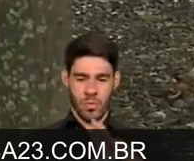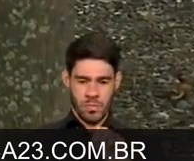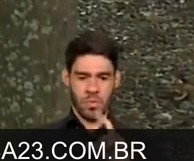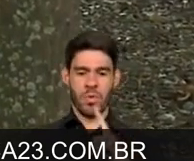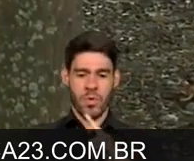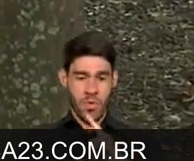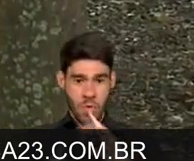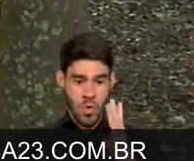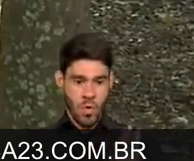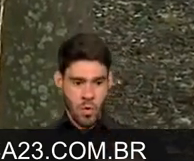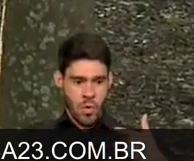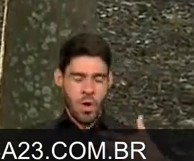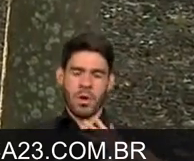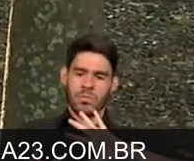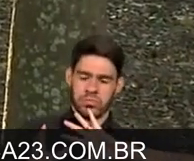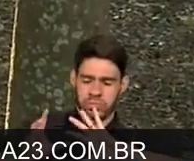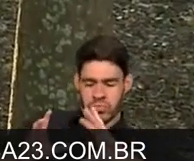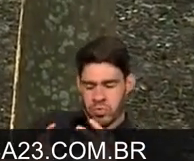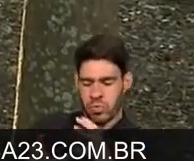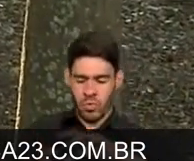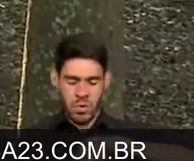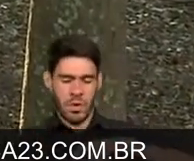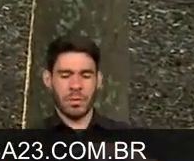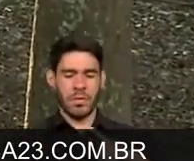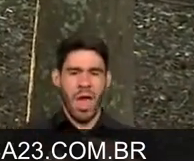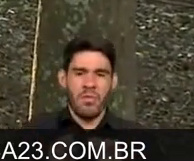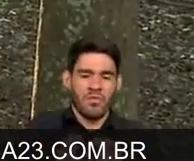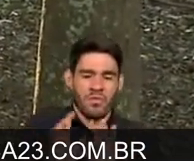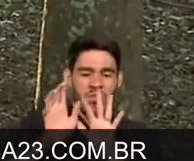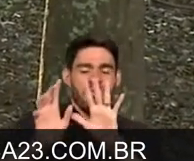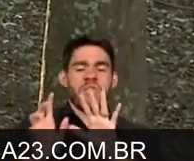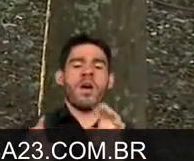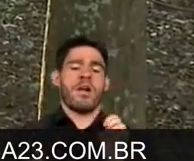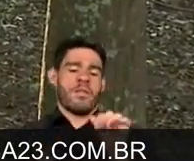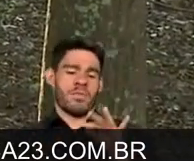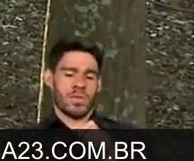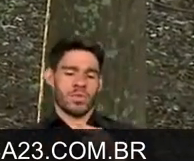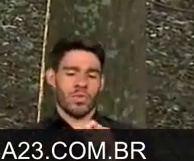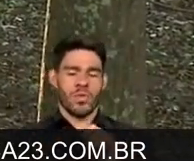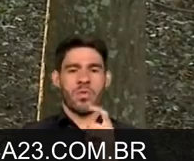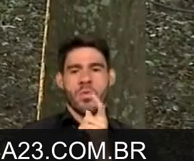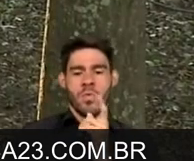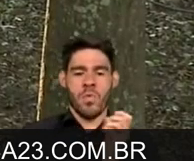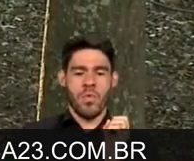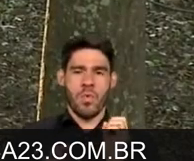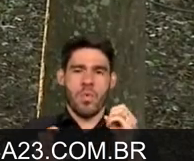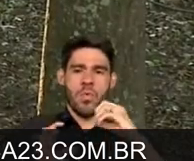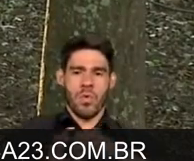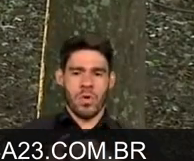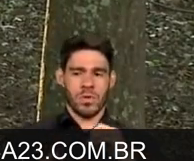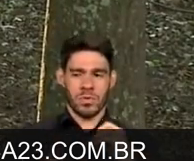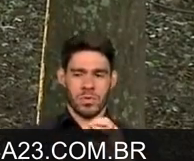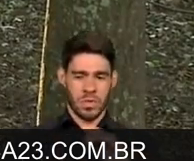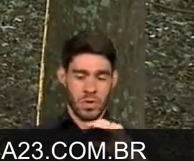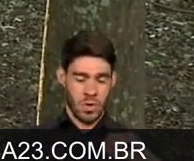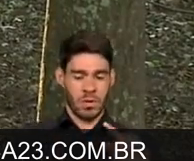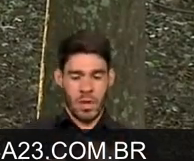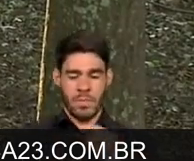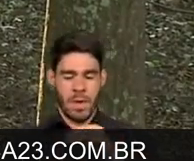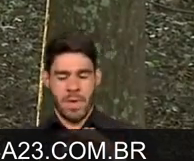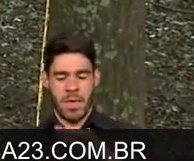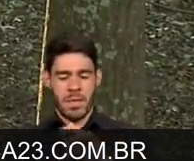uma realidade, intensificado pelos gases do efeito estufa, como o dióxido de carbono e o metano.